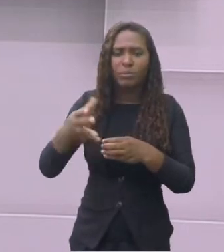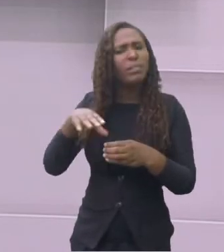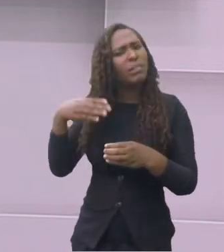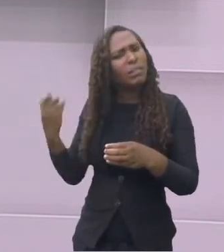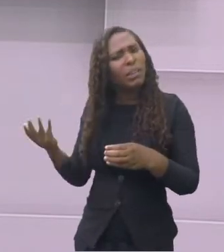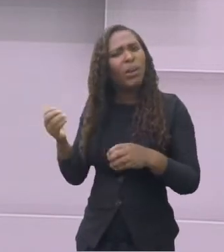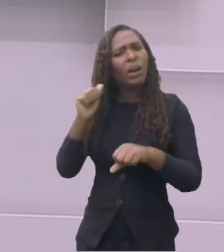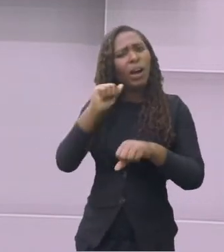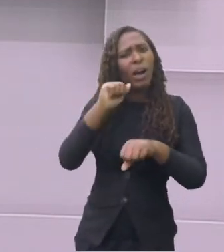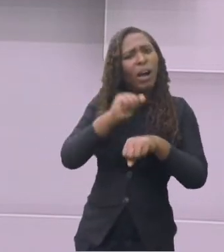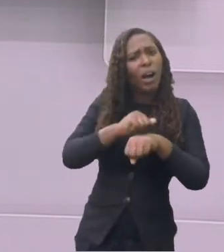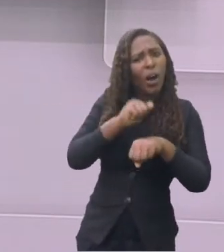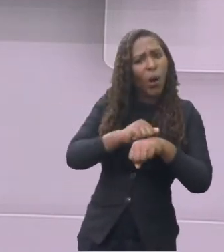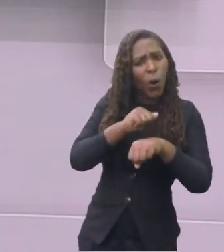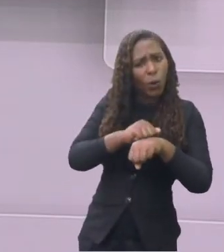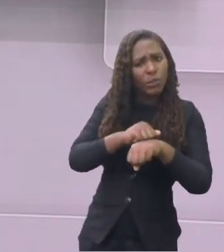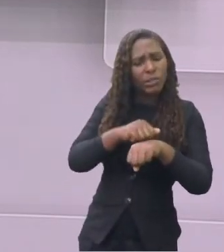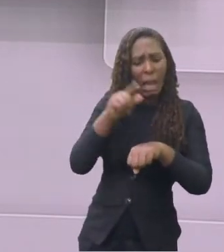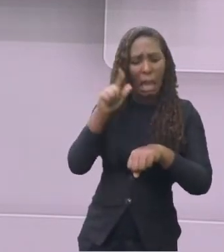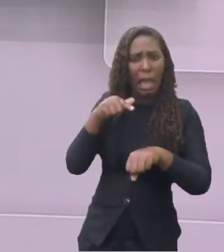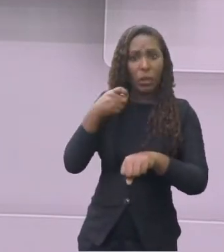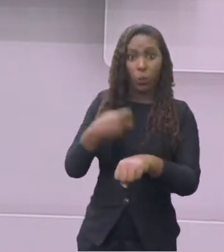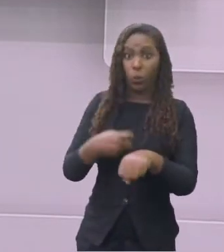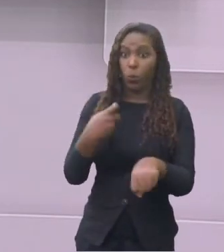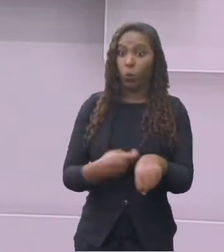são provenientes da